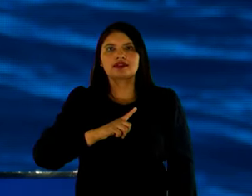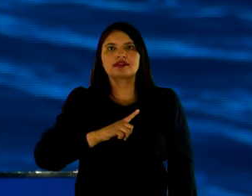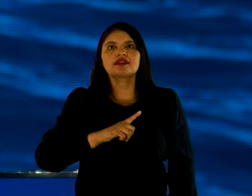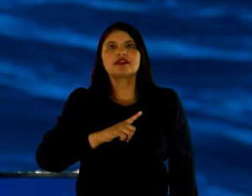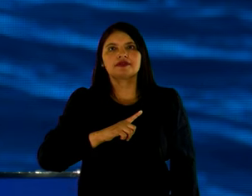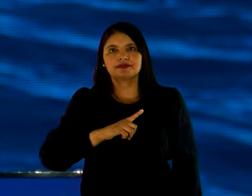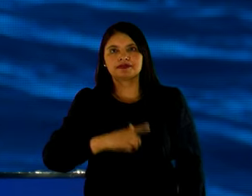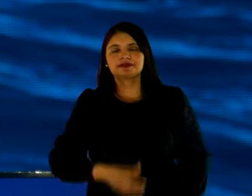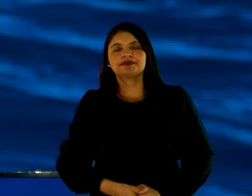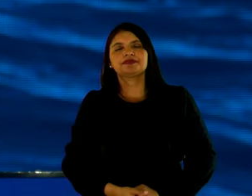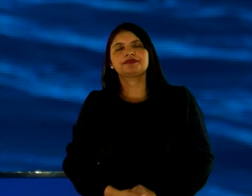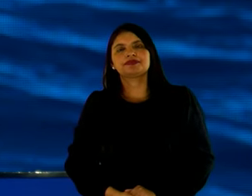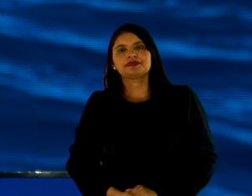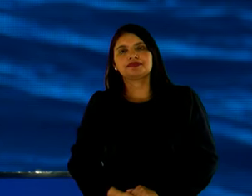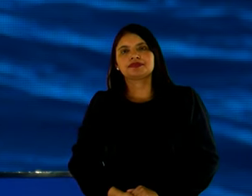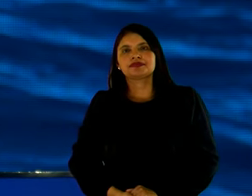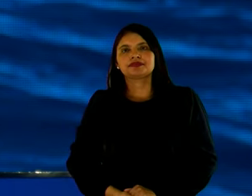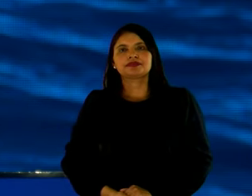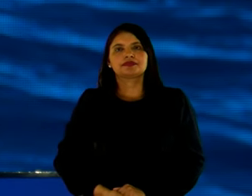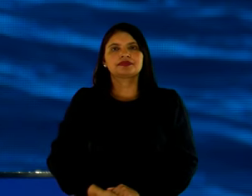Para encerrar agora,